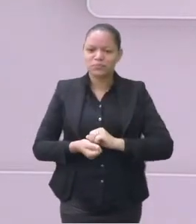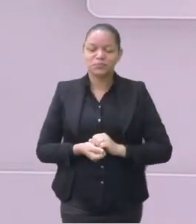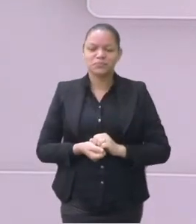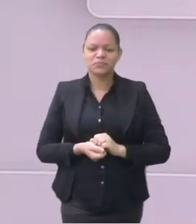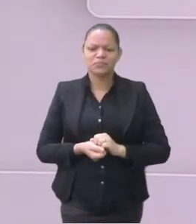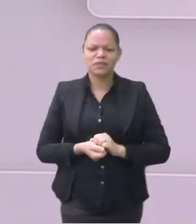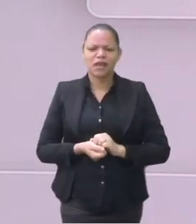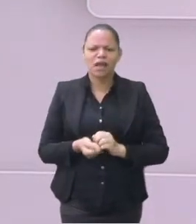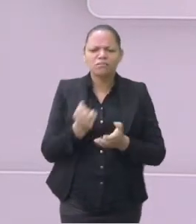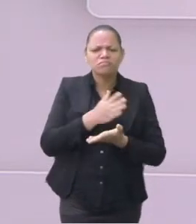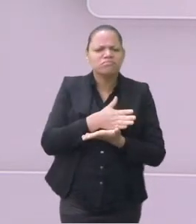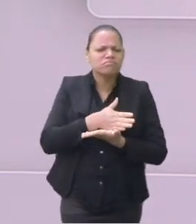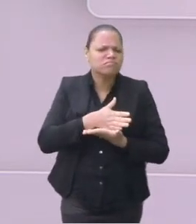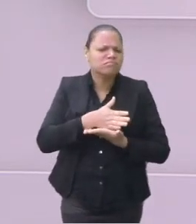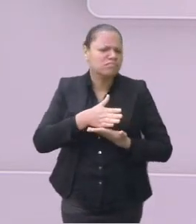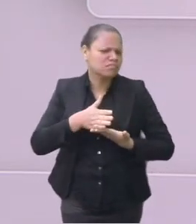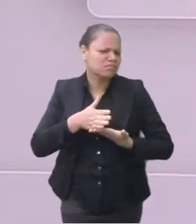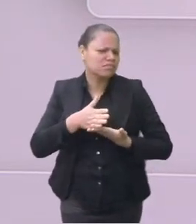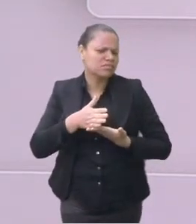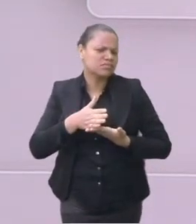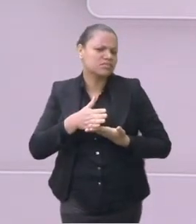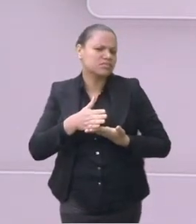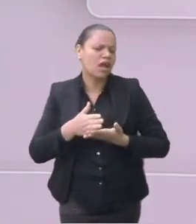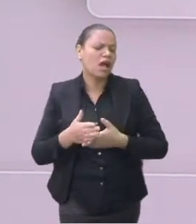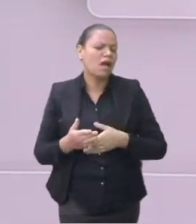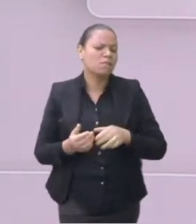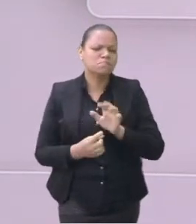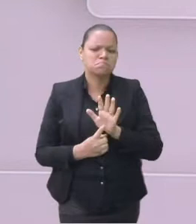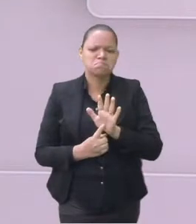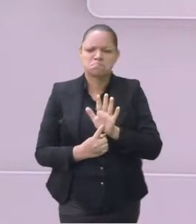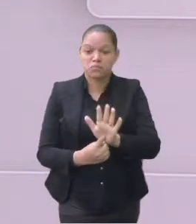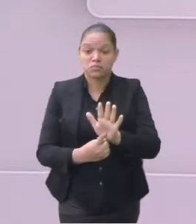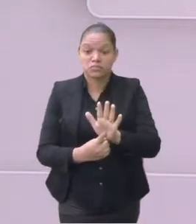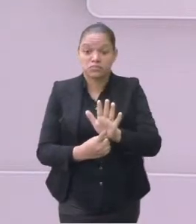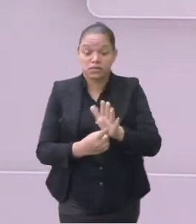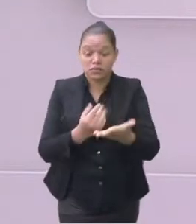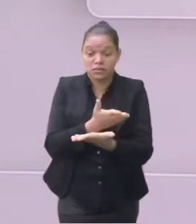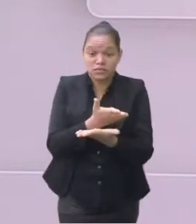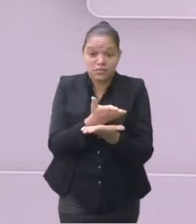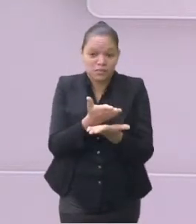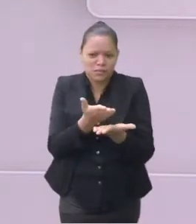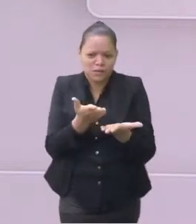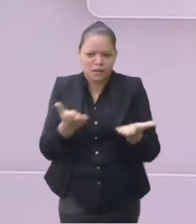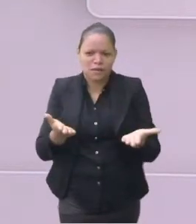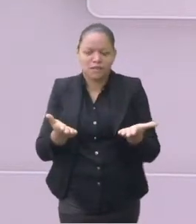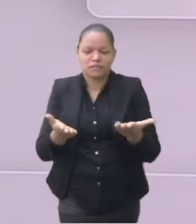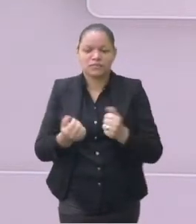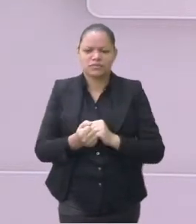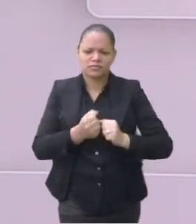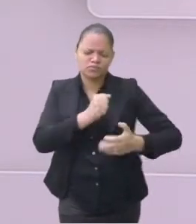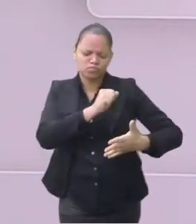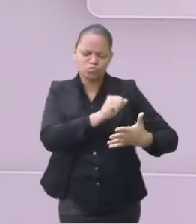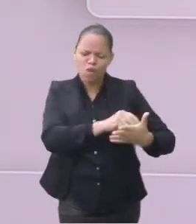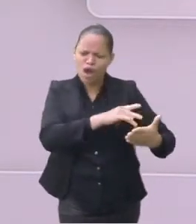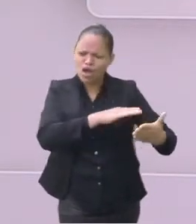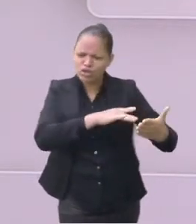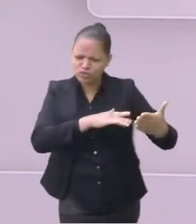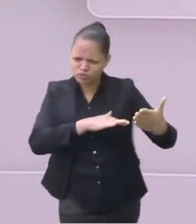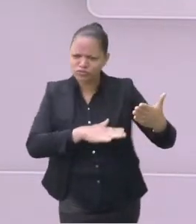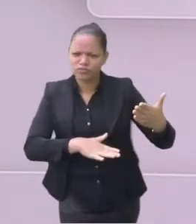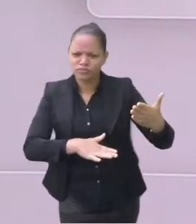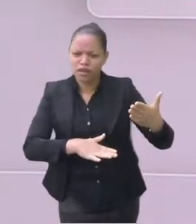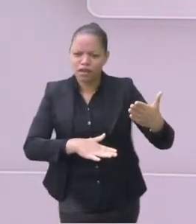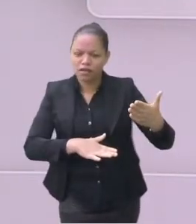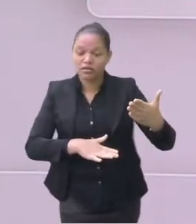Nós vamos começar exercitando um pouco a nossa memória. Na última aula, nós estudamos algumas palavrinhas